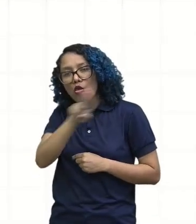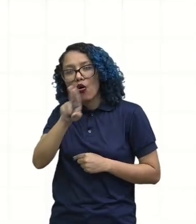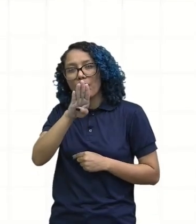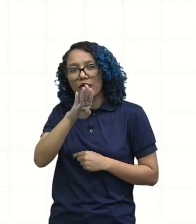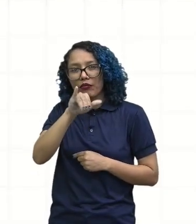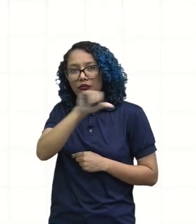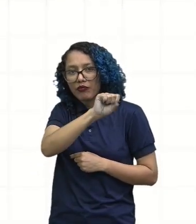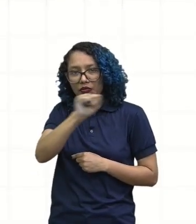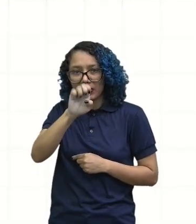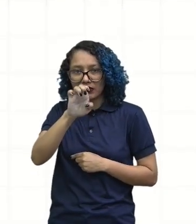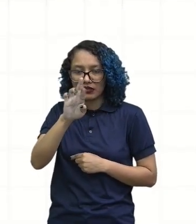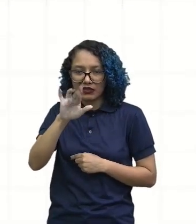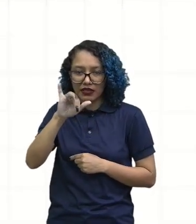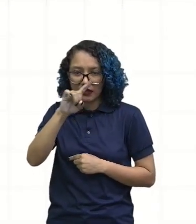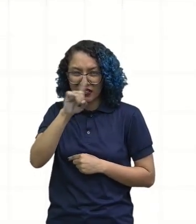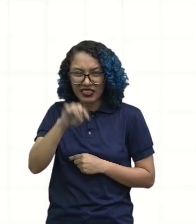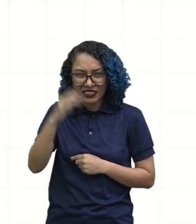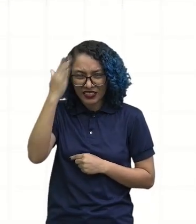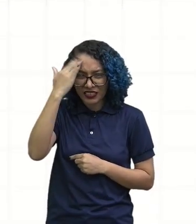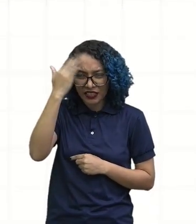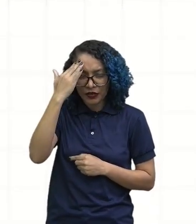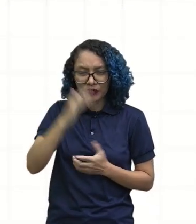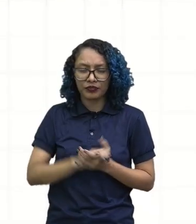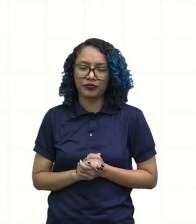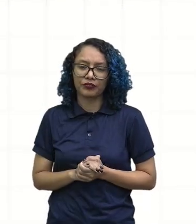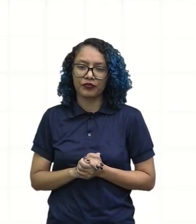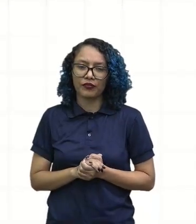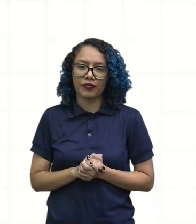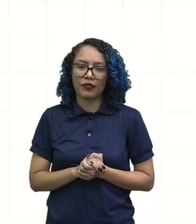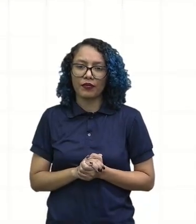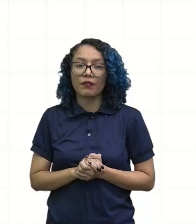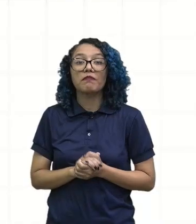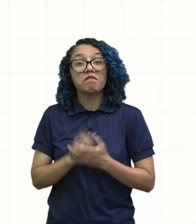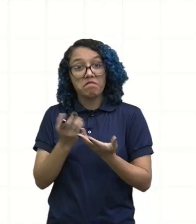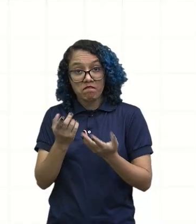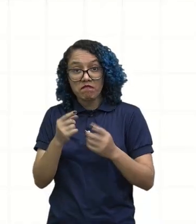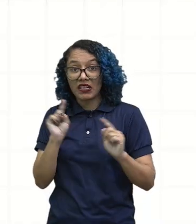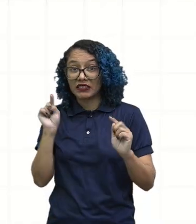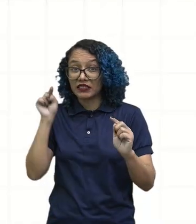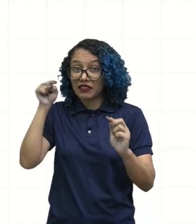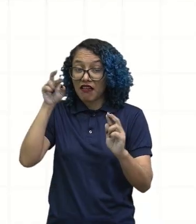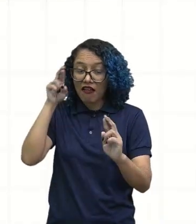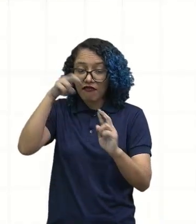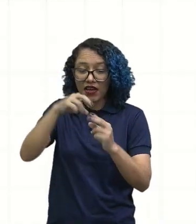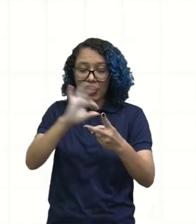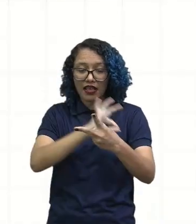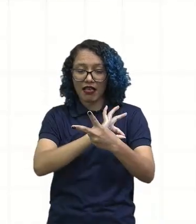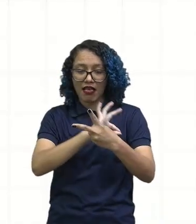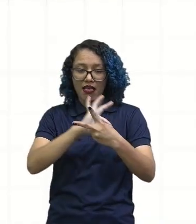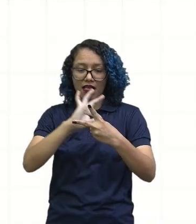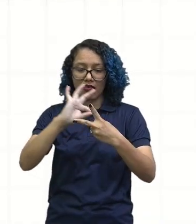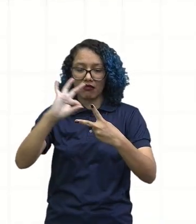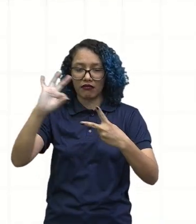bem aí o que é uma bissetriz? É um segmento de reta que divide